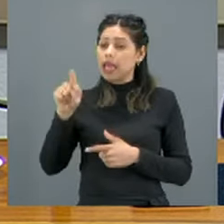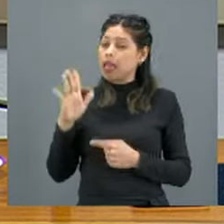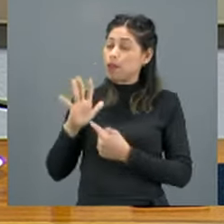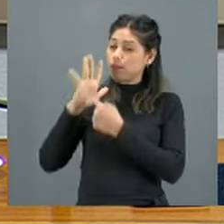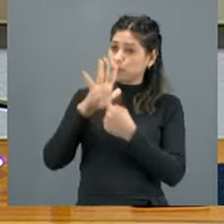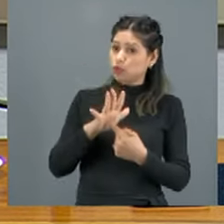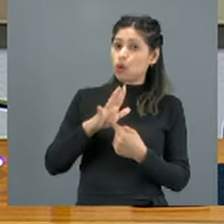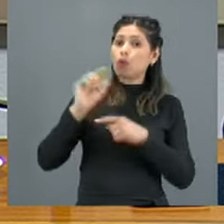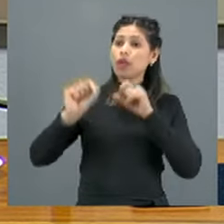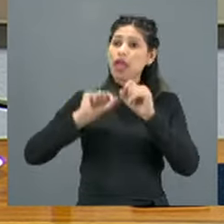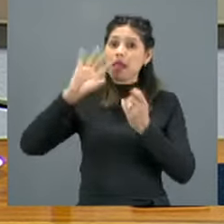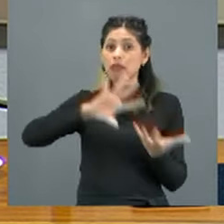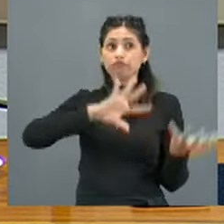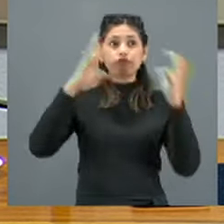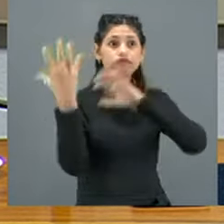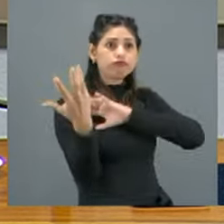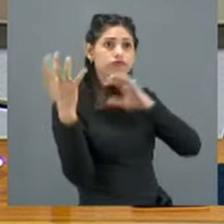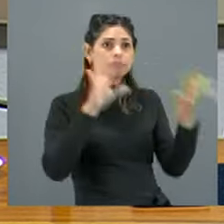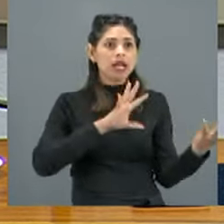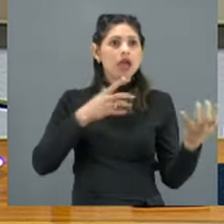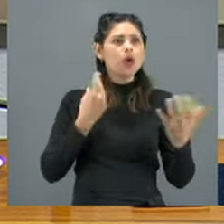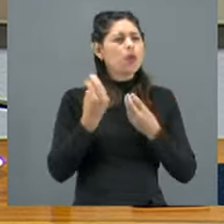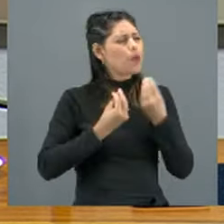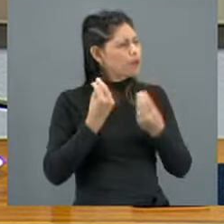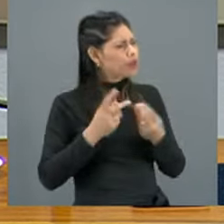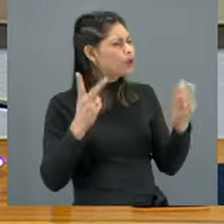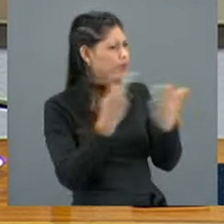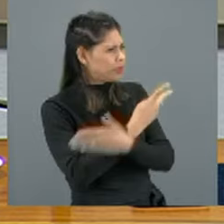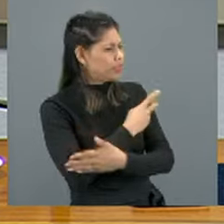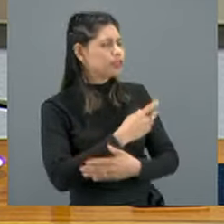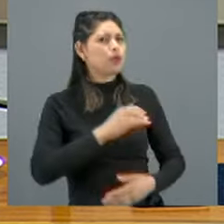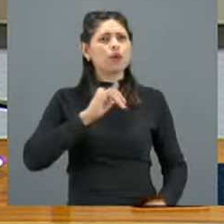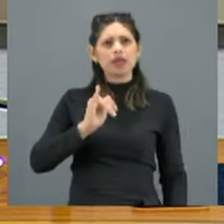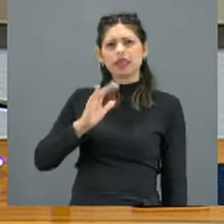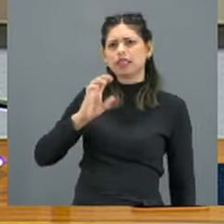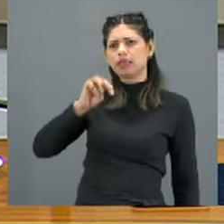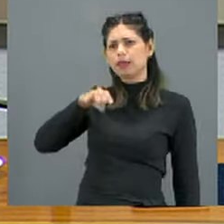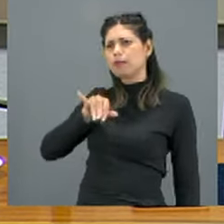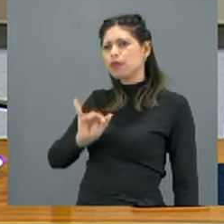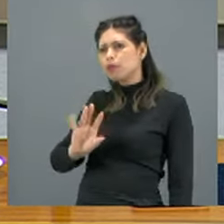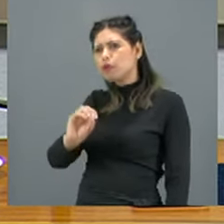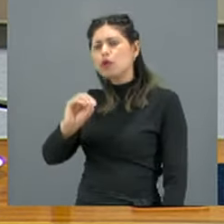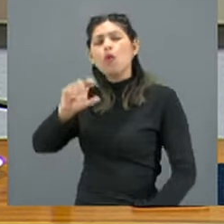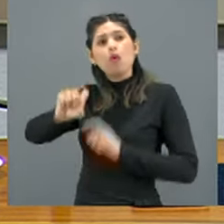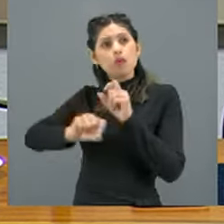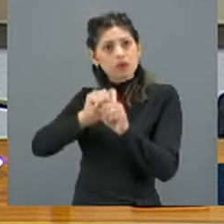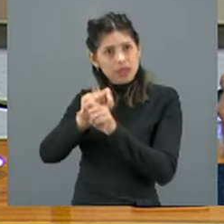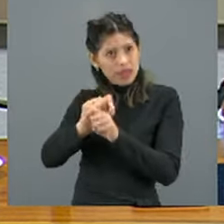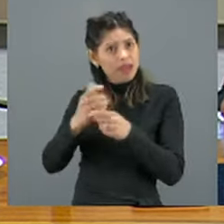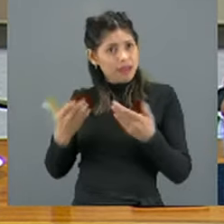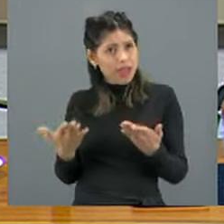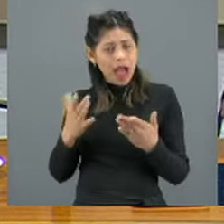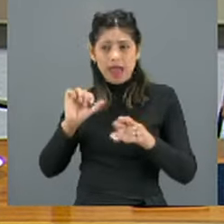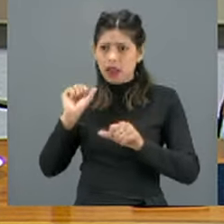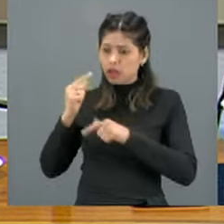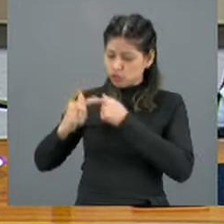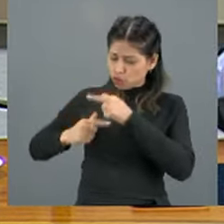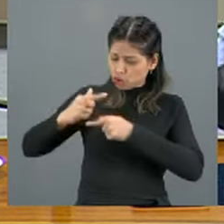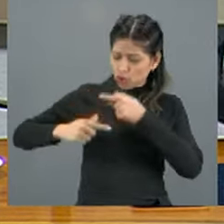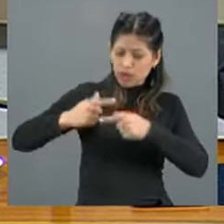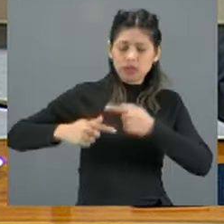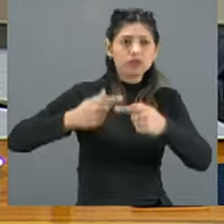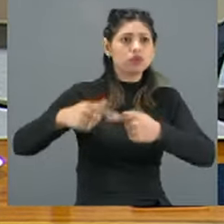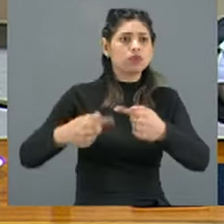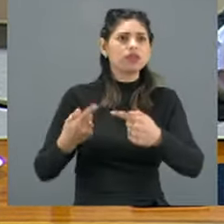transformando de uma hora para outra, como é o caso da Reserva Chico Mendes, pessoas que estavam lá há gerações, de uma hora para outra, pela